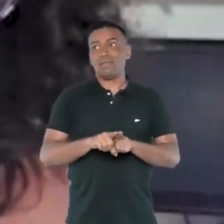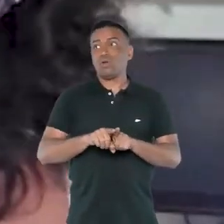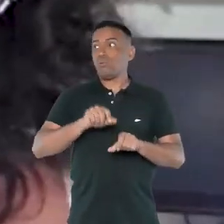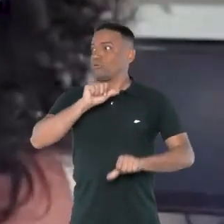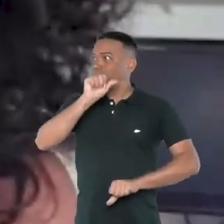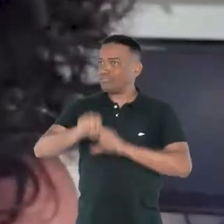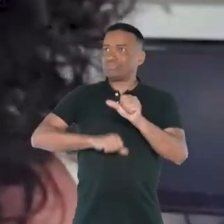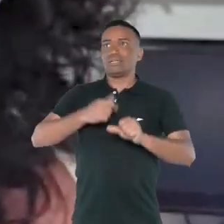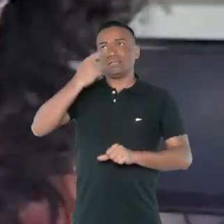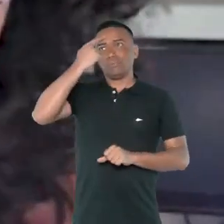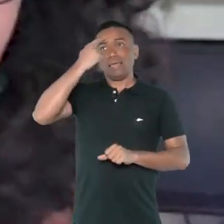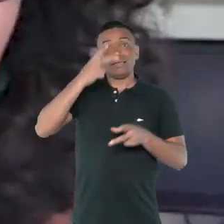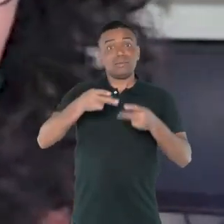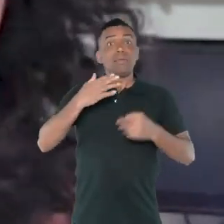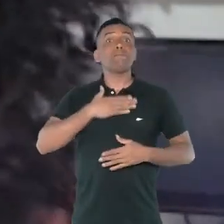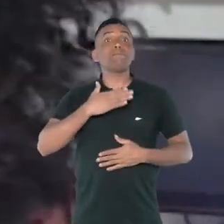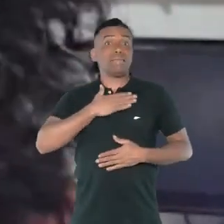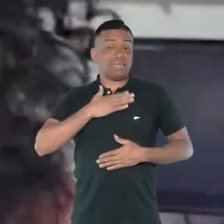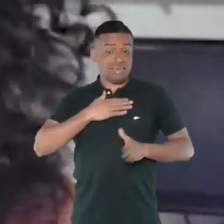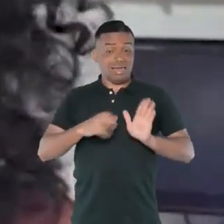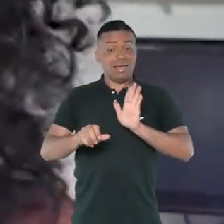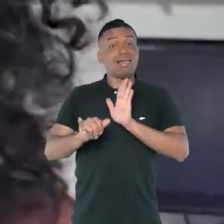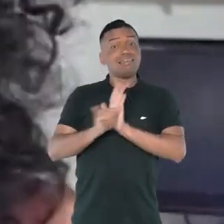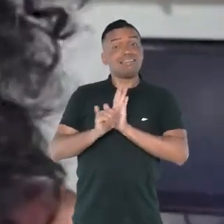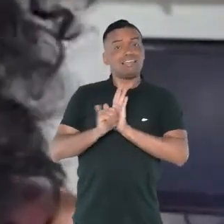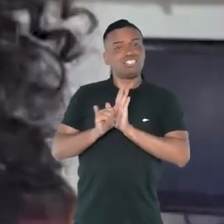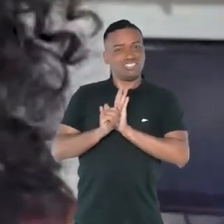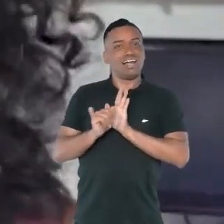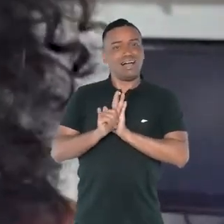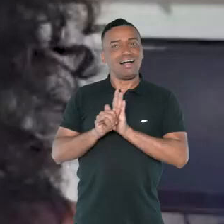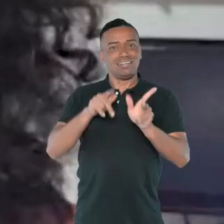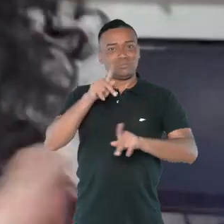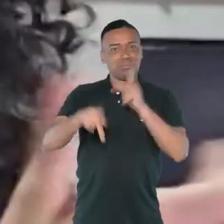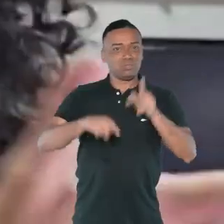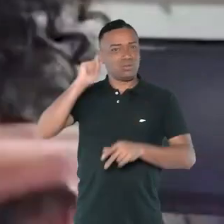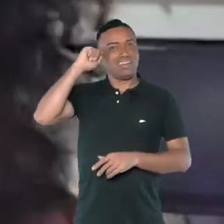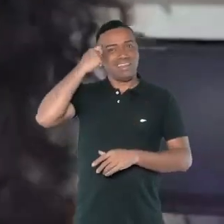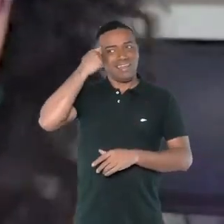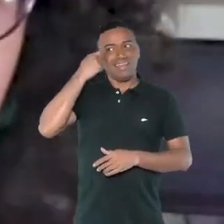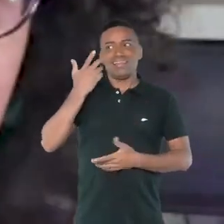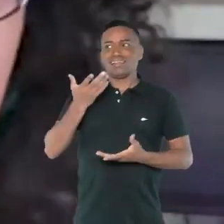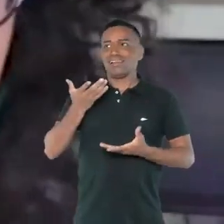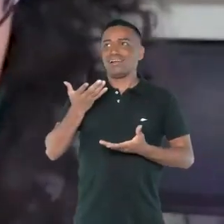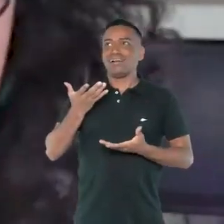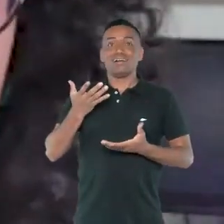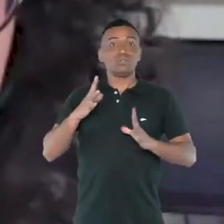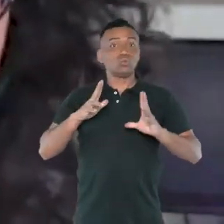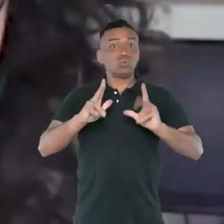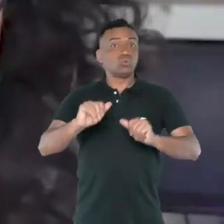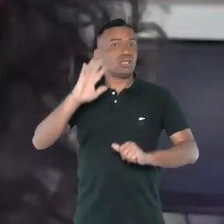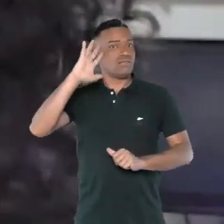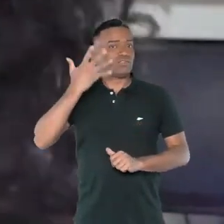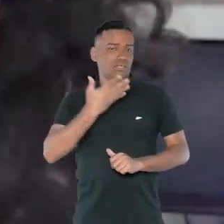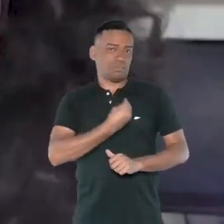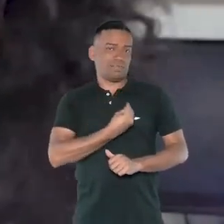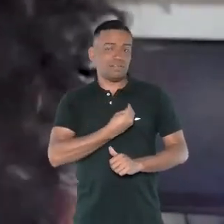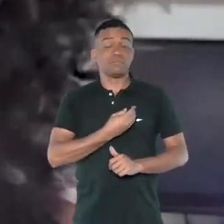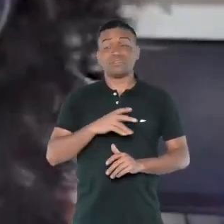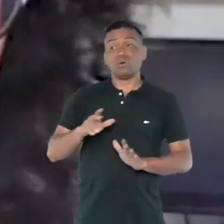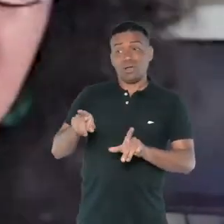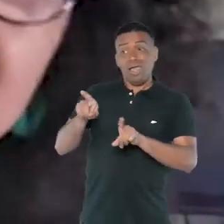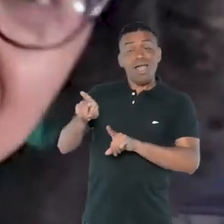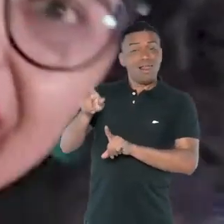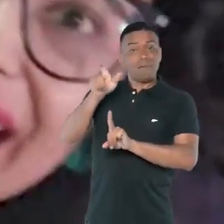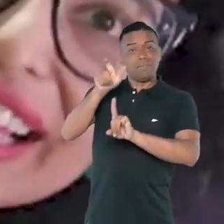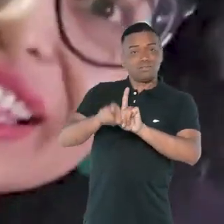o sentimento que eu tive. Quando eu me senti muito melhor depois que eu me entendi e que eu entendi as coisas que eu estava